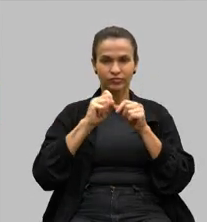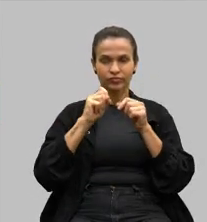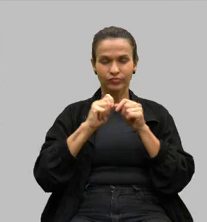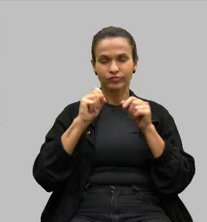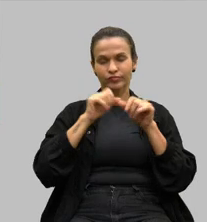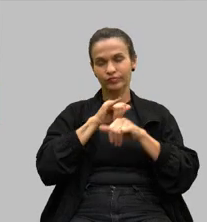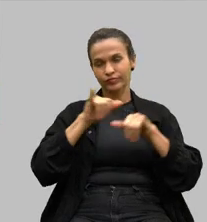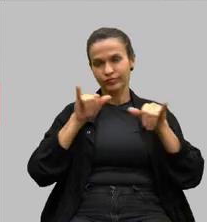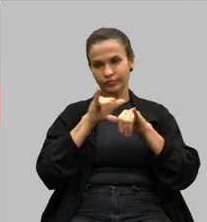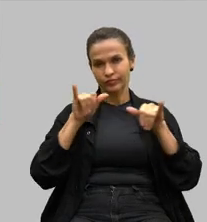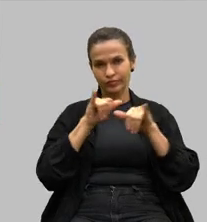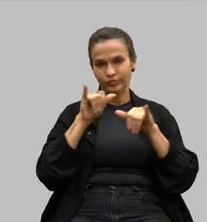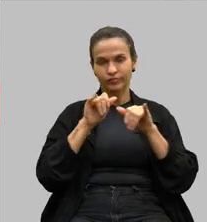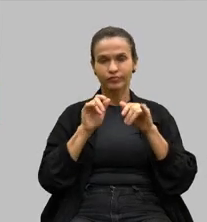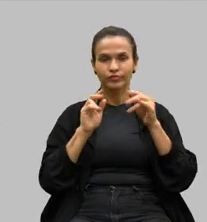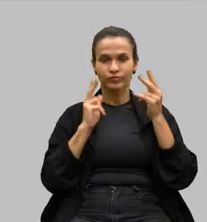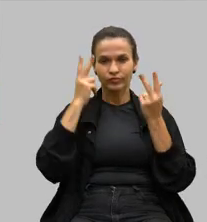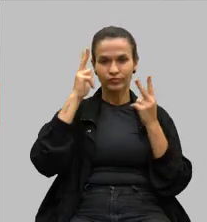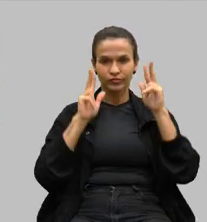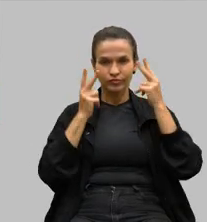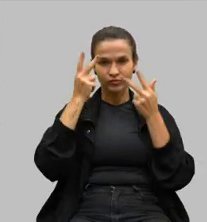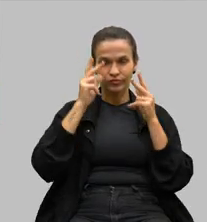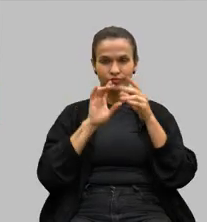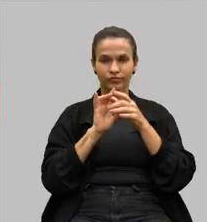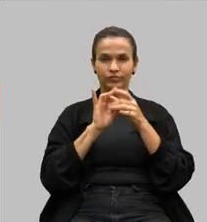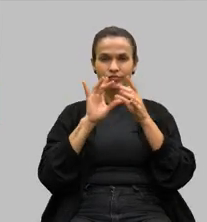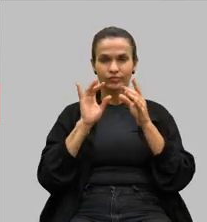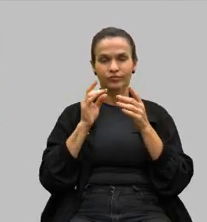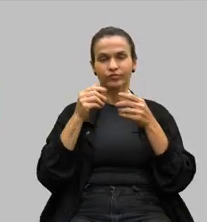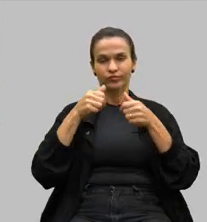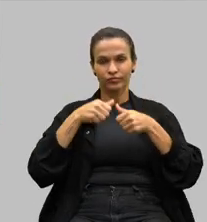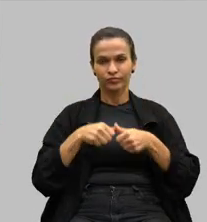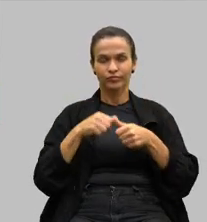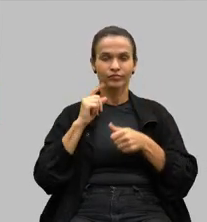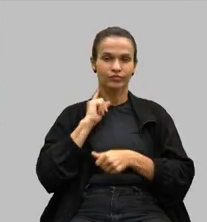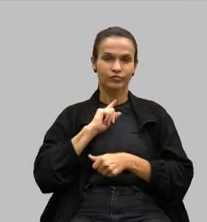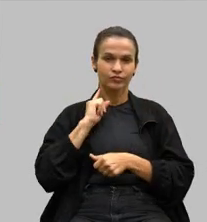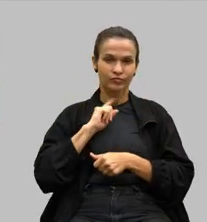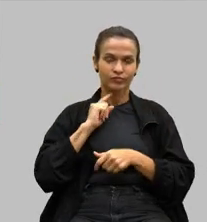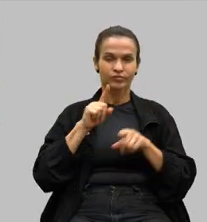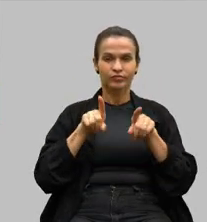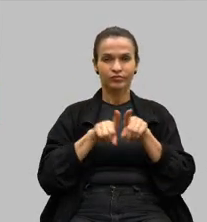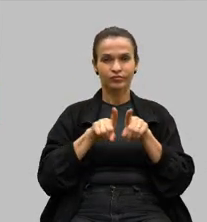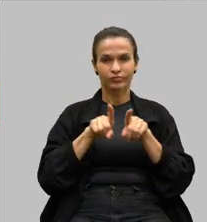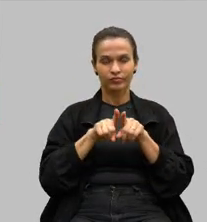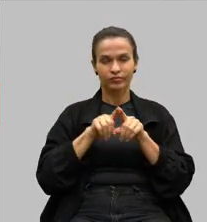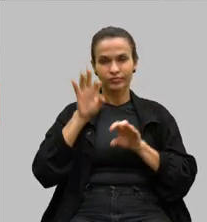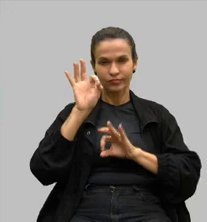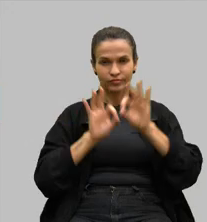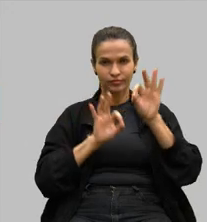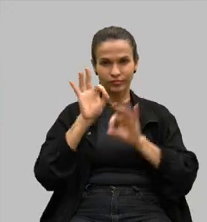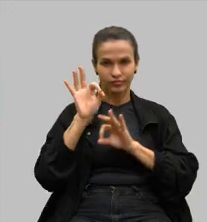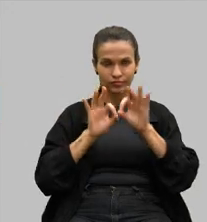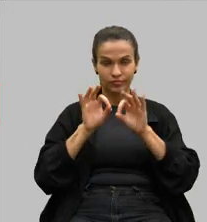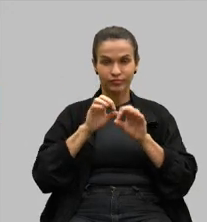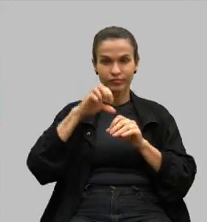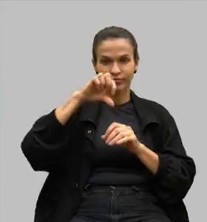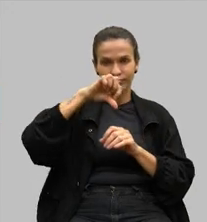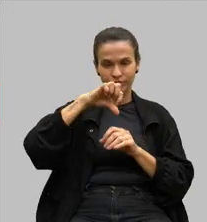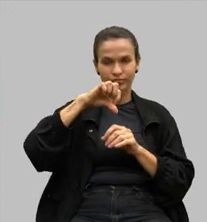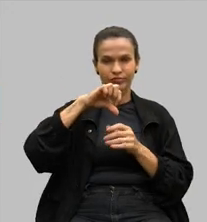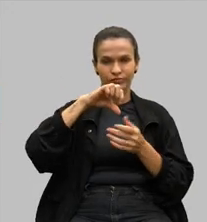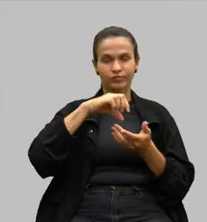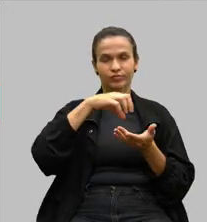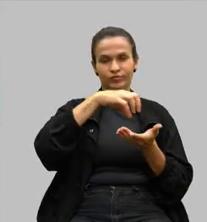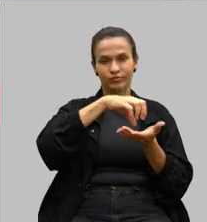eh do carnaval a liberdade mora em Minas Minas destinos cinco estrelas é organização de nove pré strip e ontem